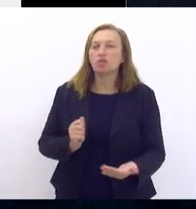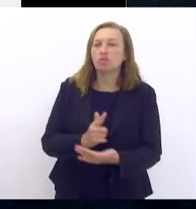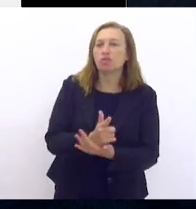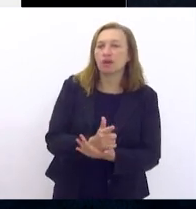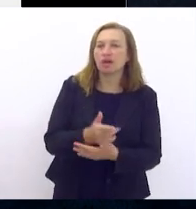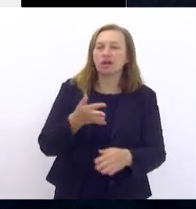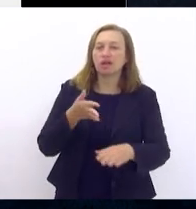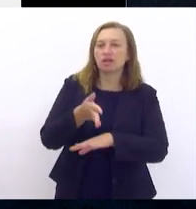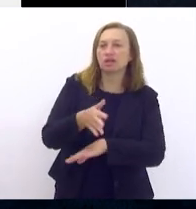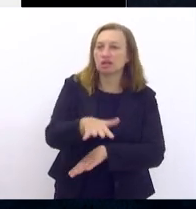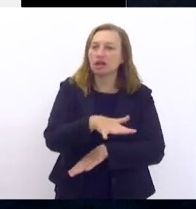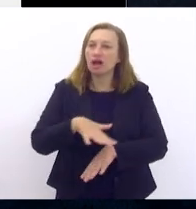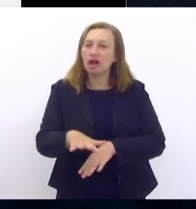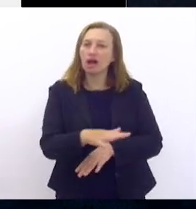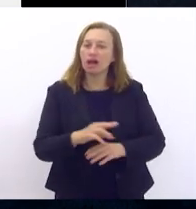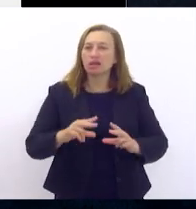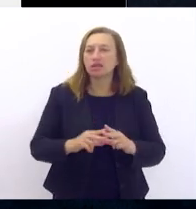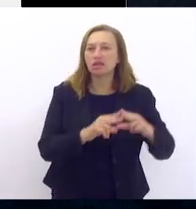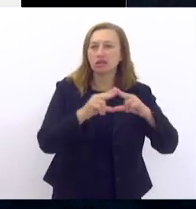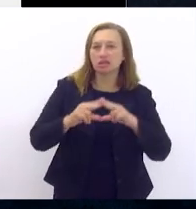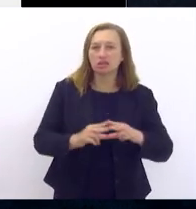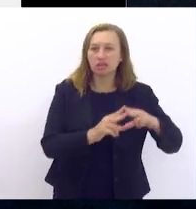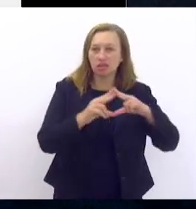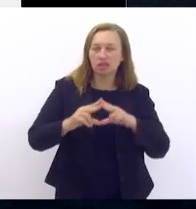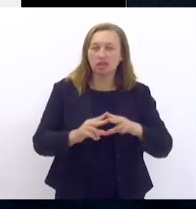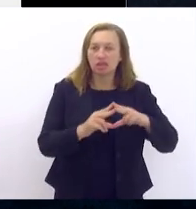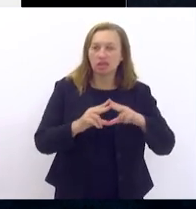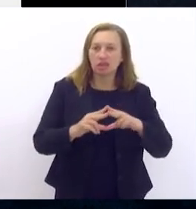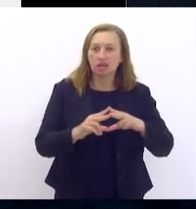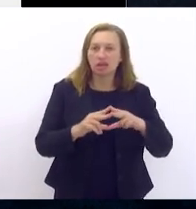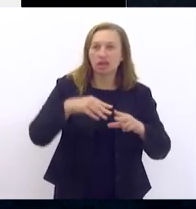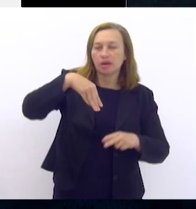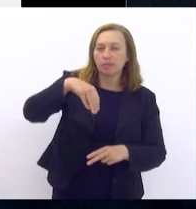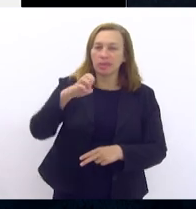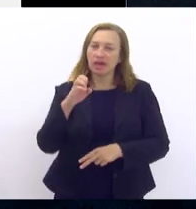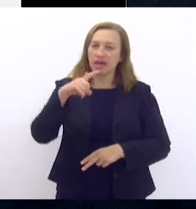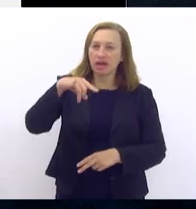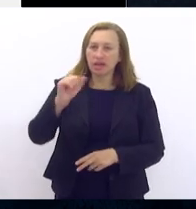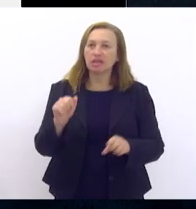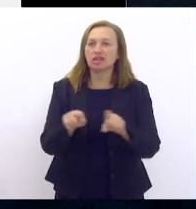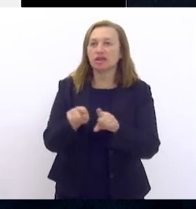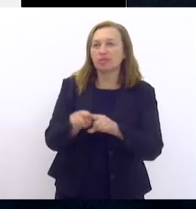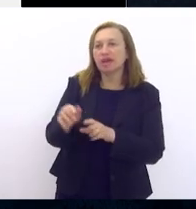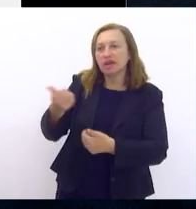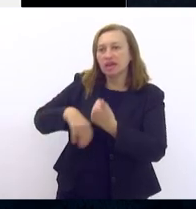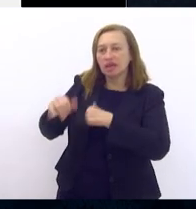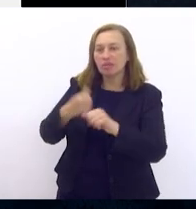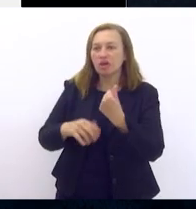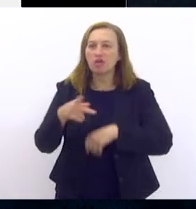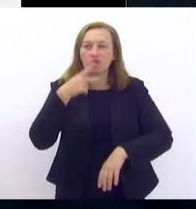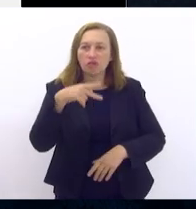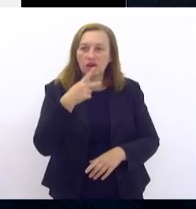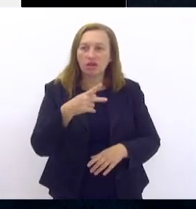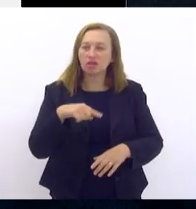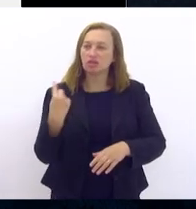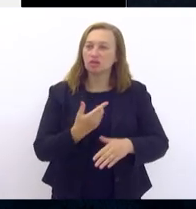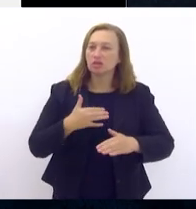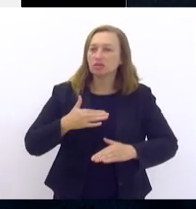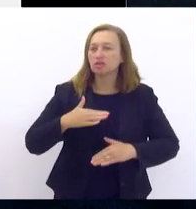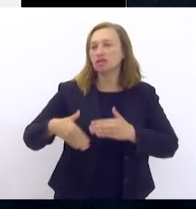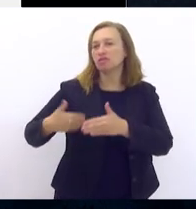entrar no mercado de reciclagem tanto mecânica quanto química que eu passo para o próximo slide dizendo a gente vem avançando